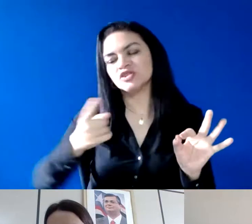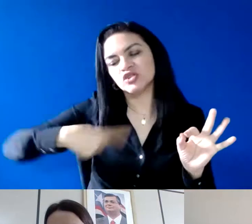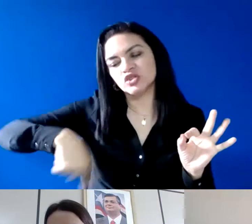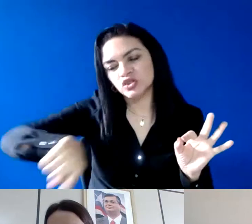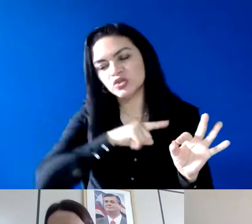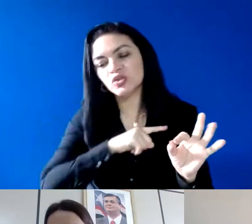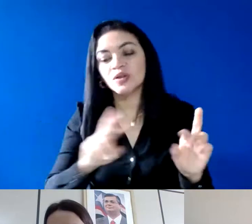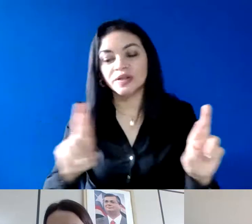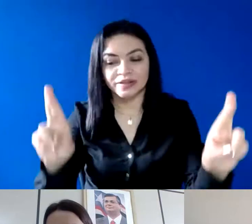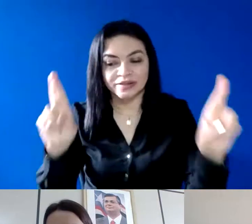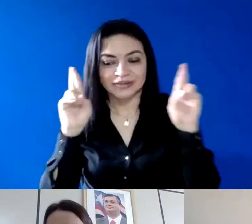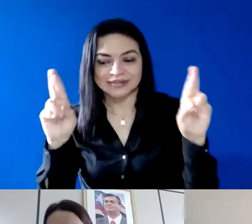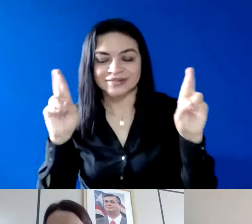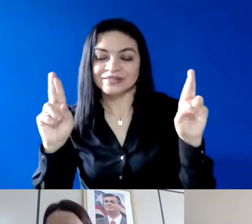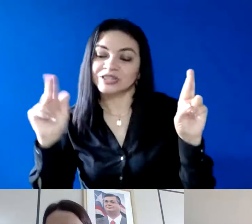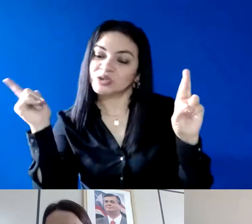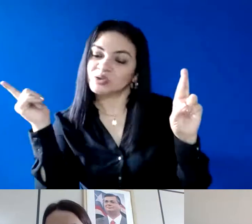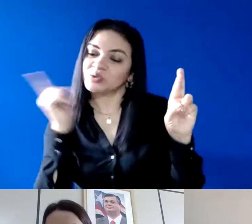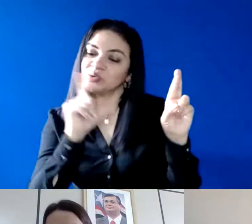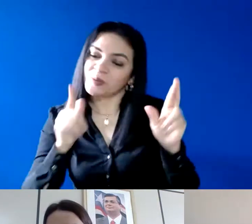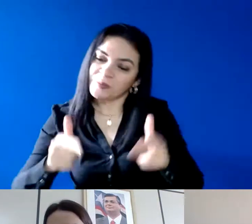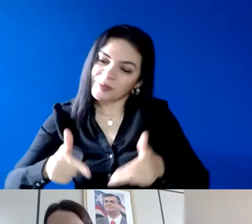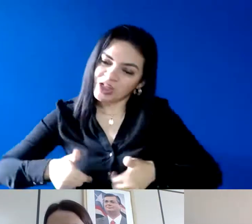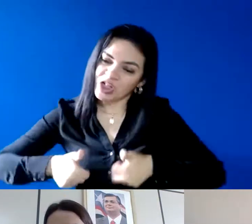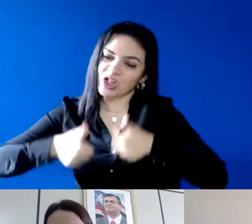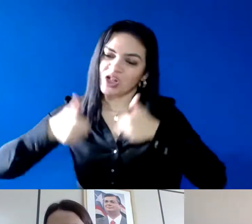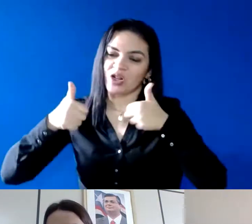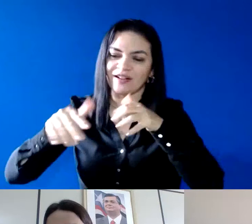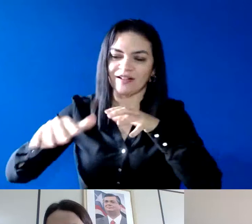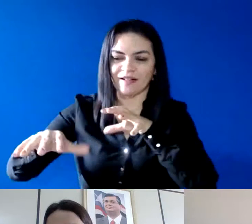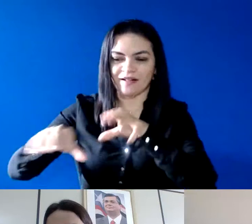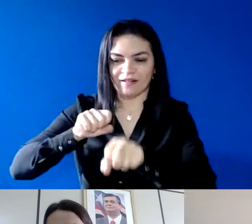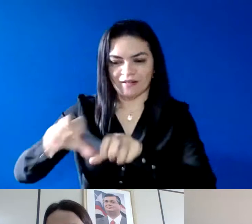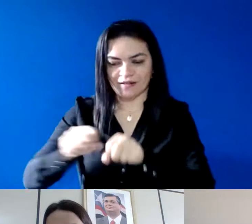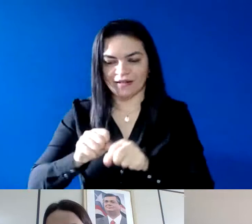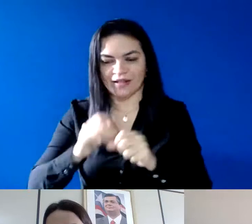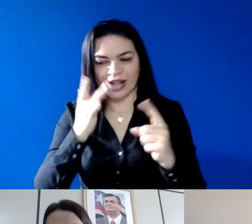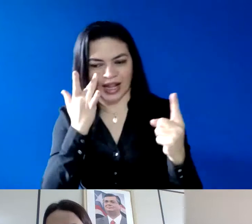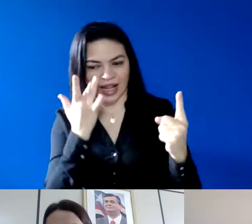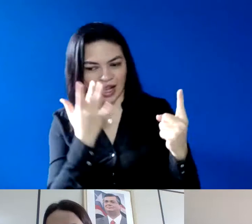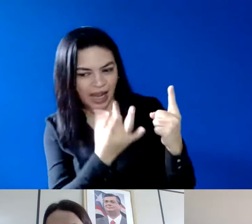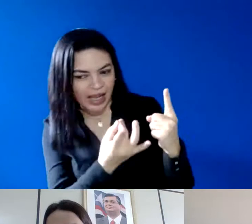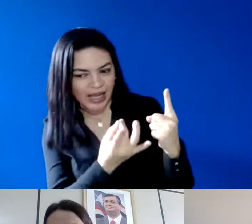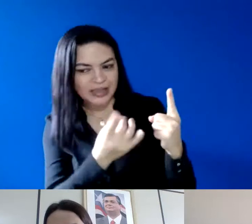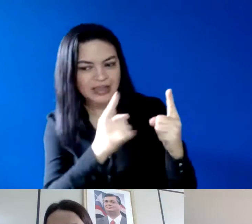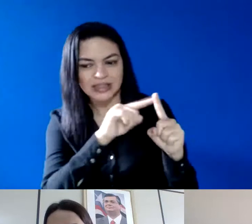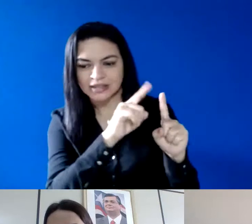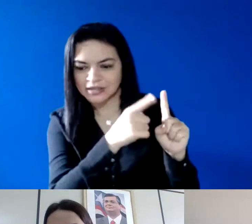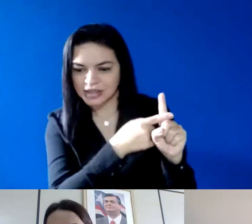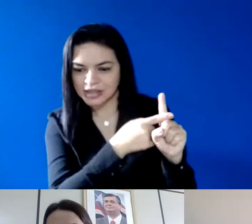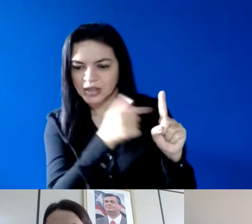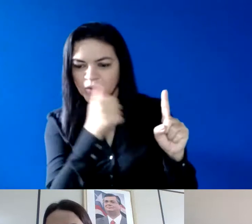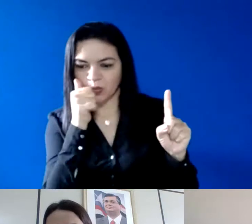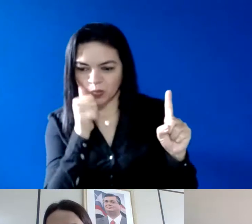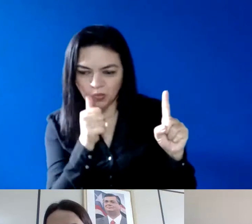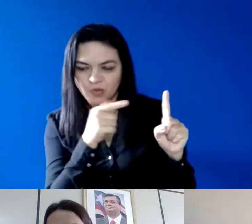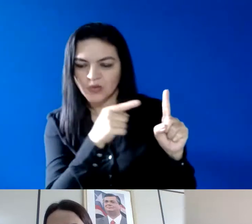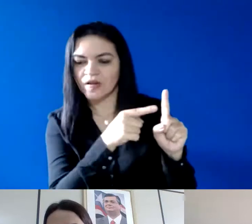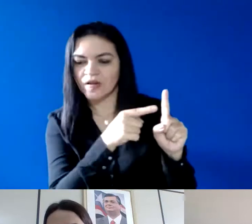é um impacto na melhoria da qualidade da atenção à mulher, à criança,